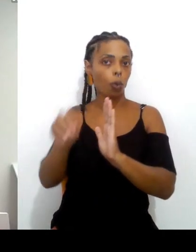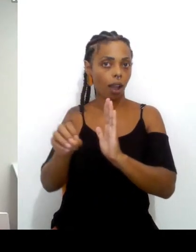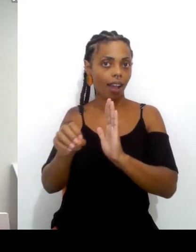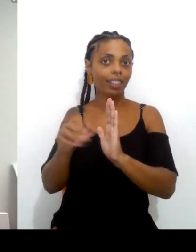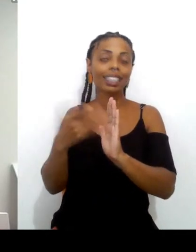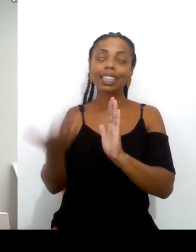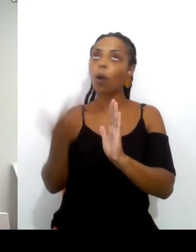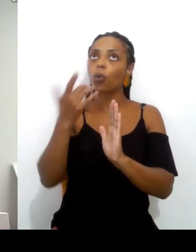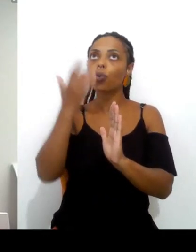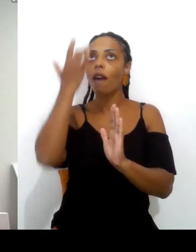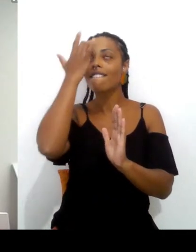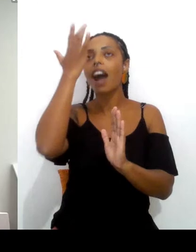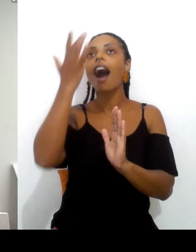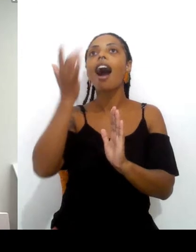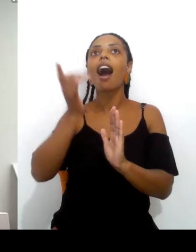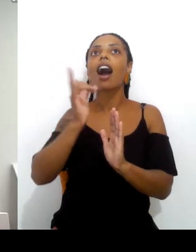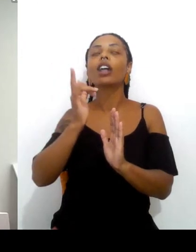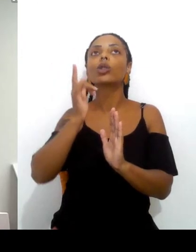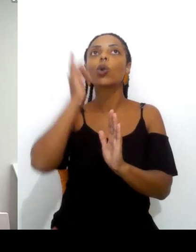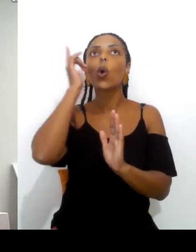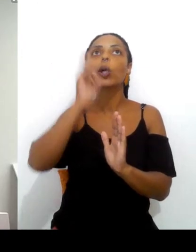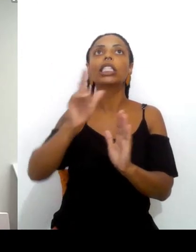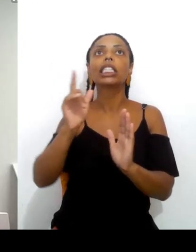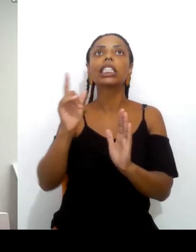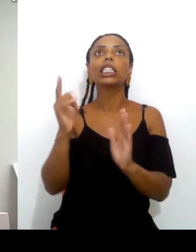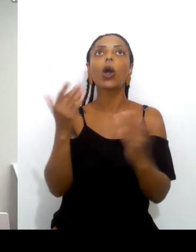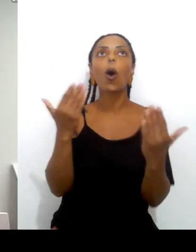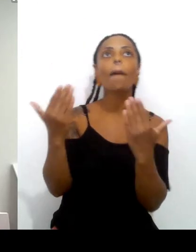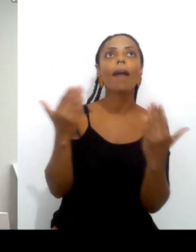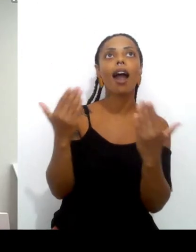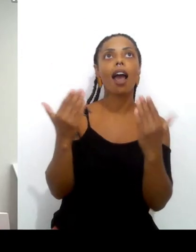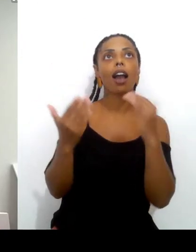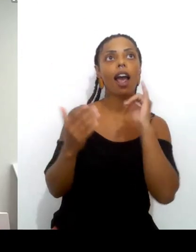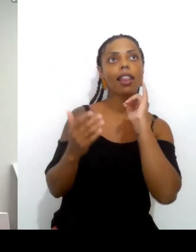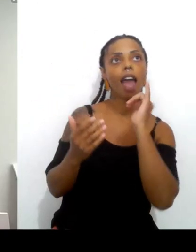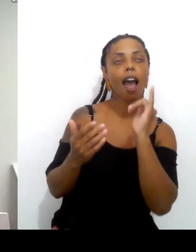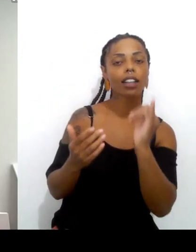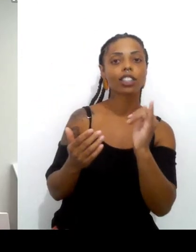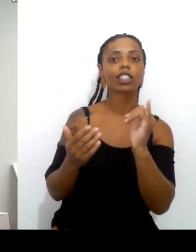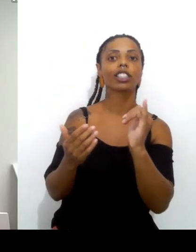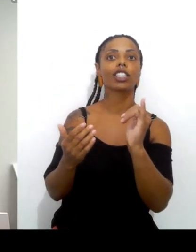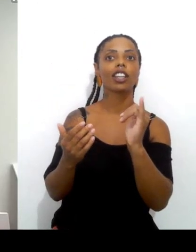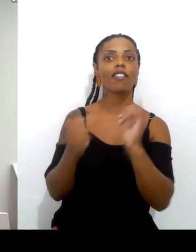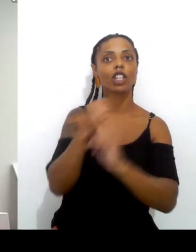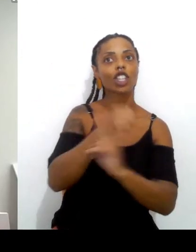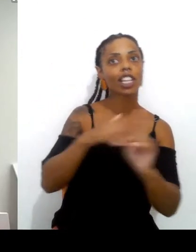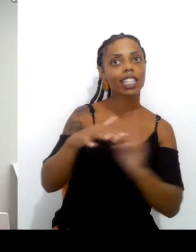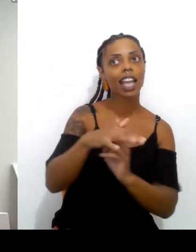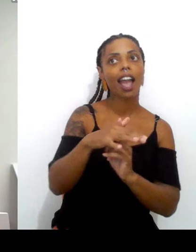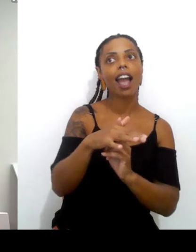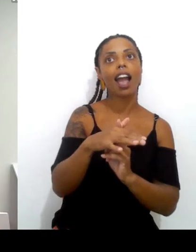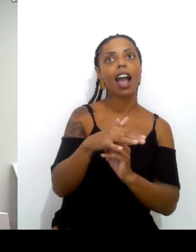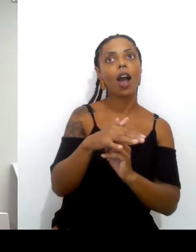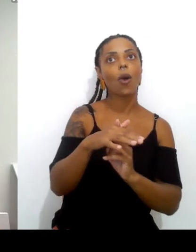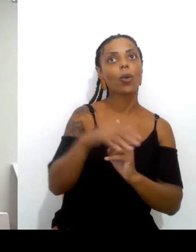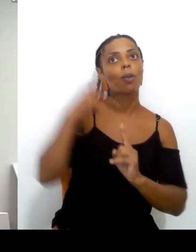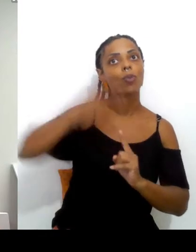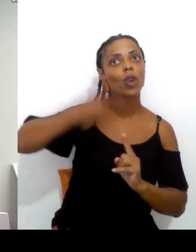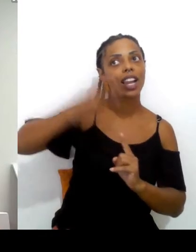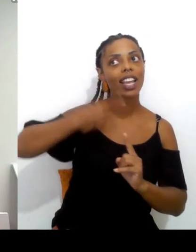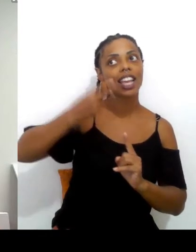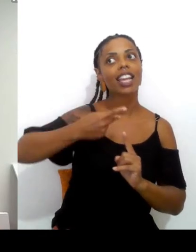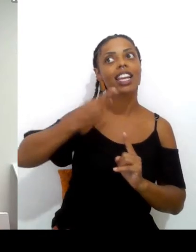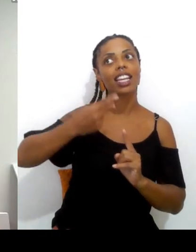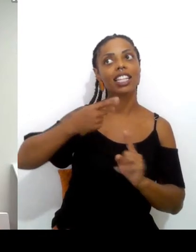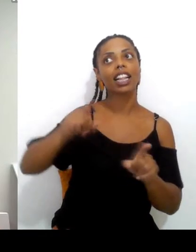fácil atrela-lo as narrativas sociais e políticas bem como